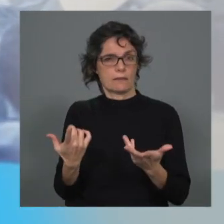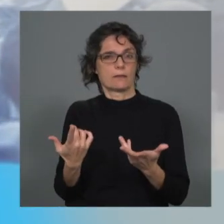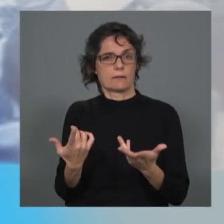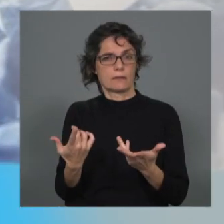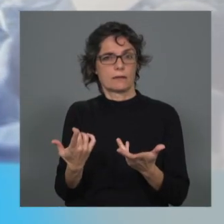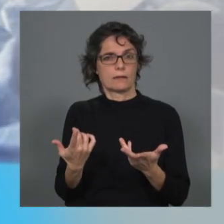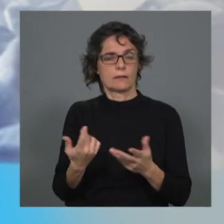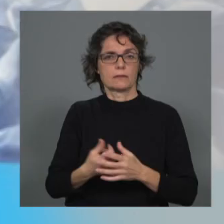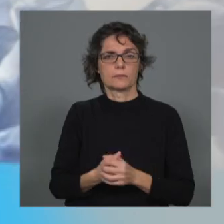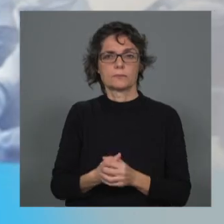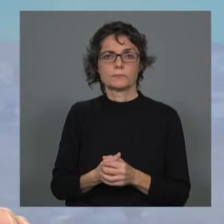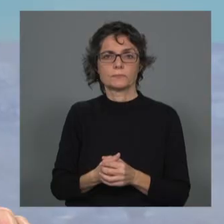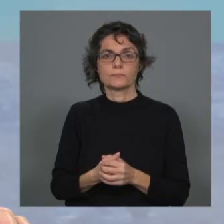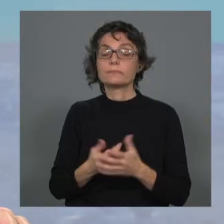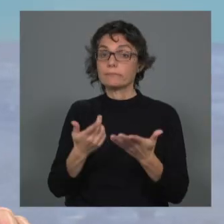esses recursos. Para atender aos